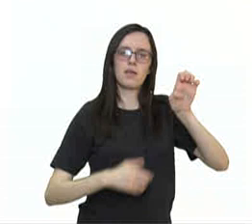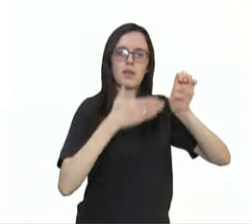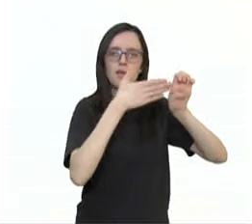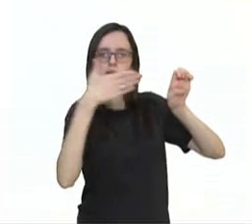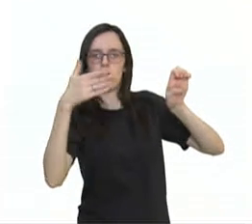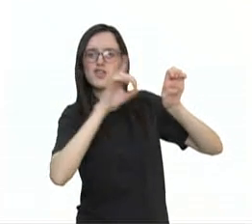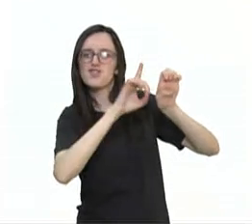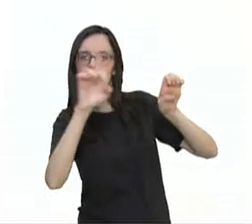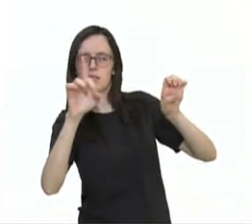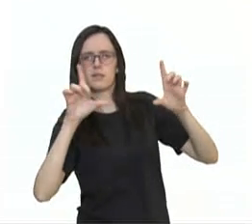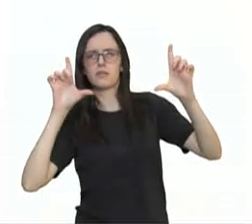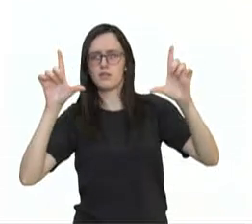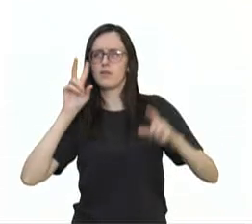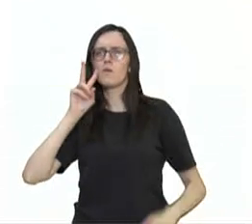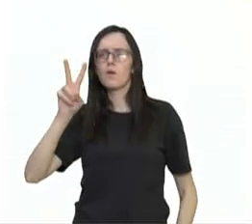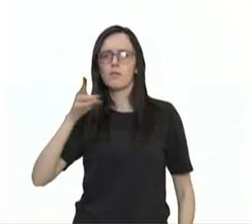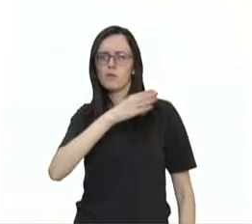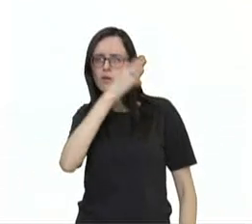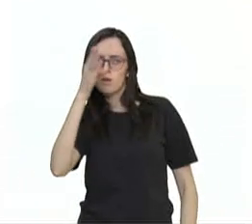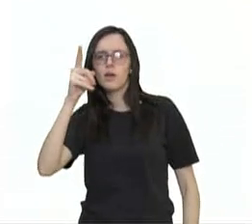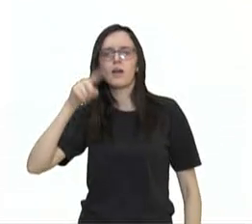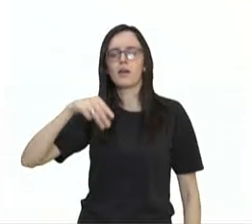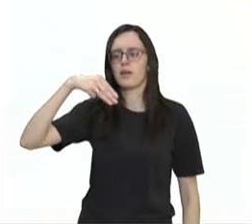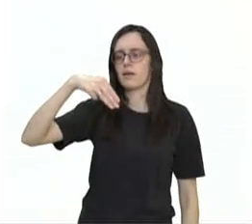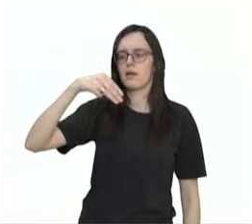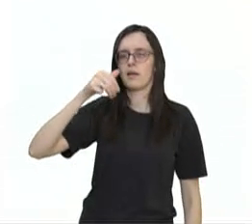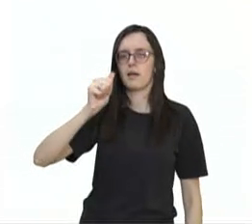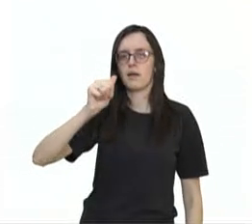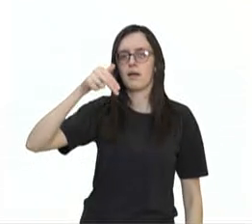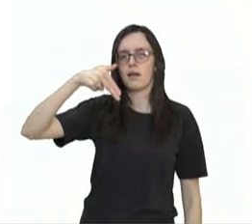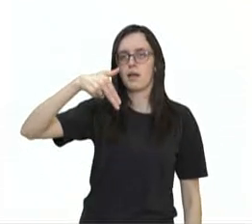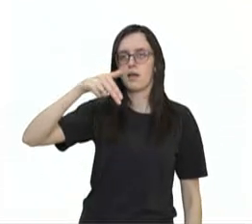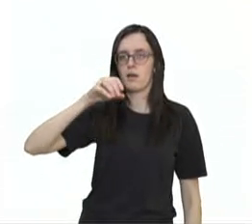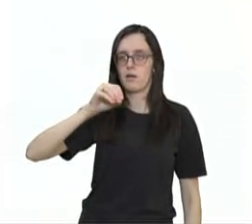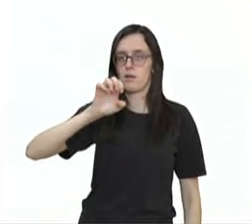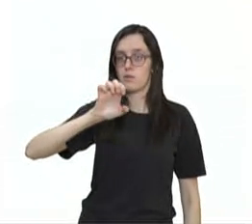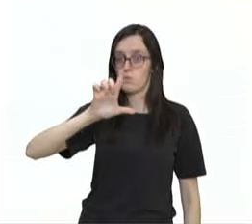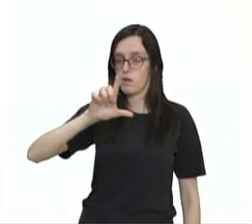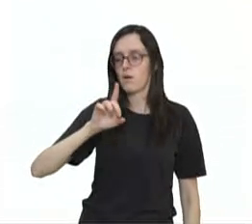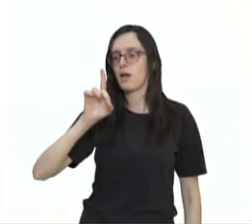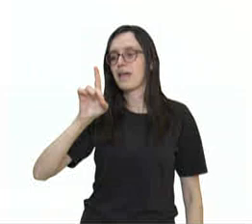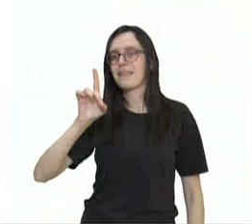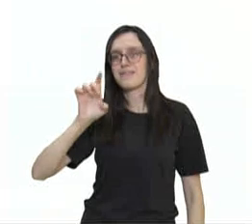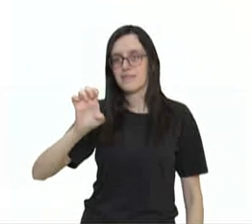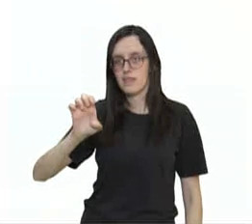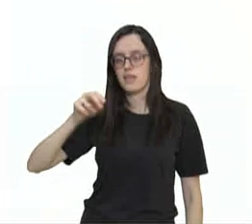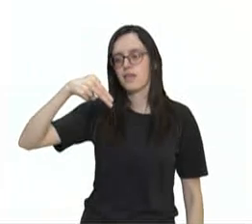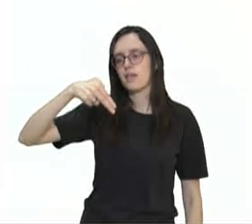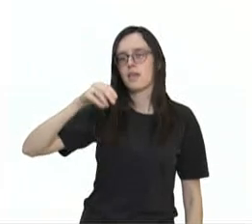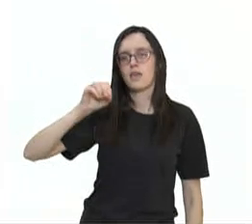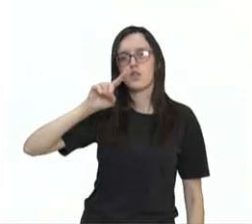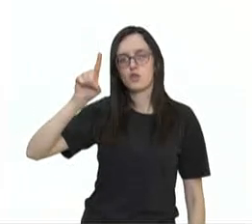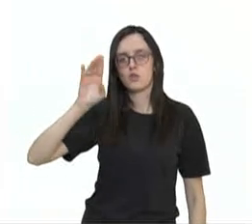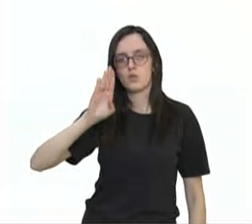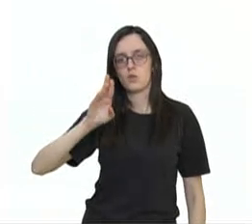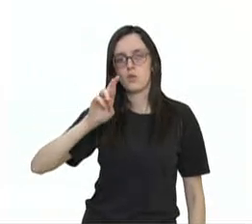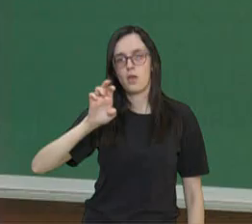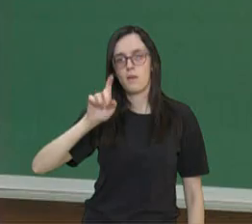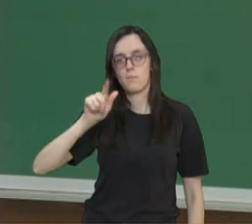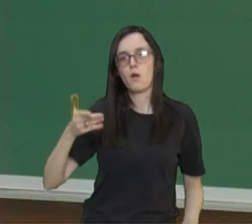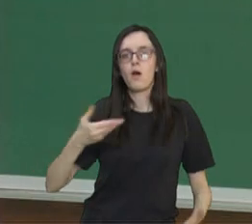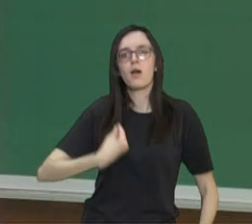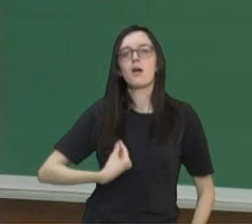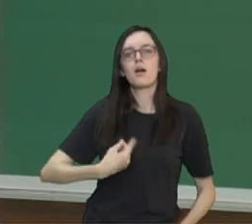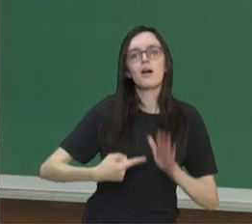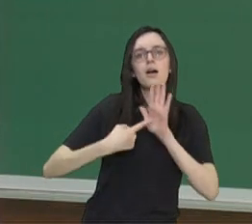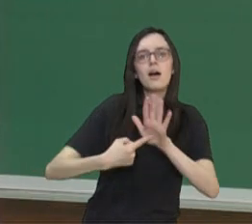chamado Manuel da Nóbrega. Desculpa, Manuel de Nóbrega. Ele é o pai do atual apresentador de um programa